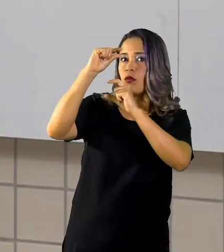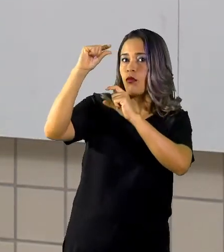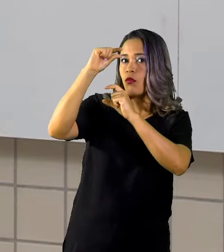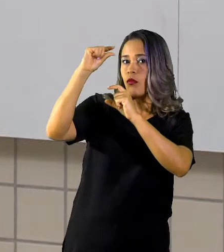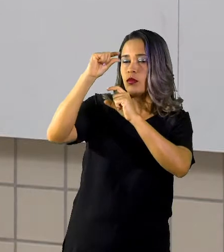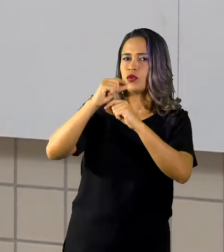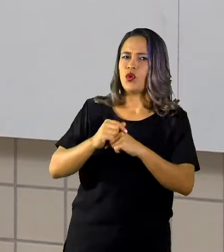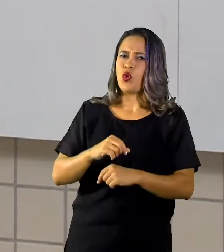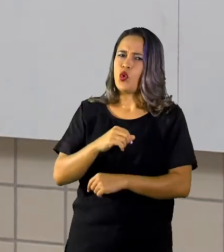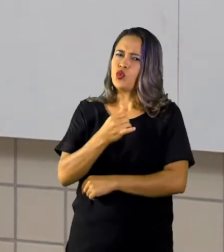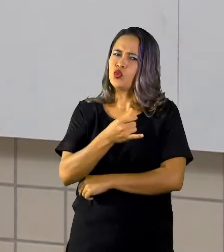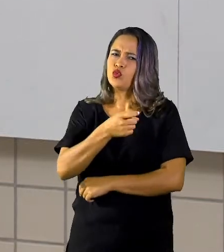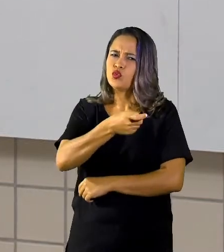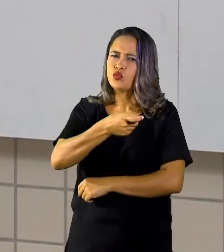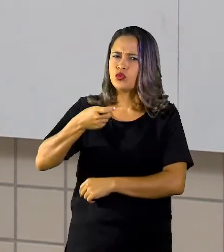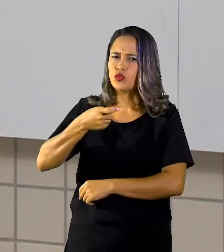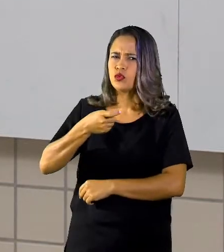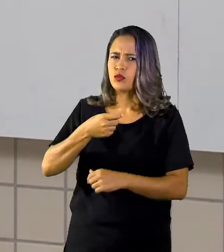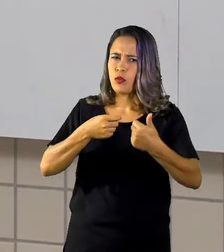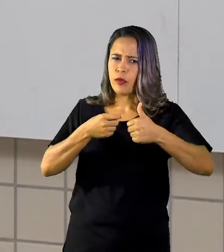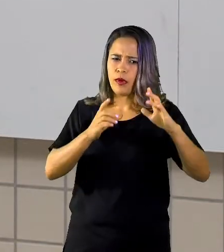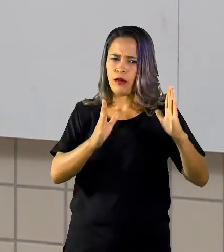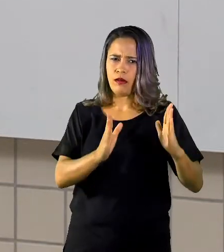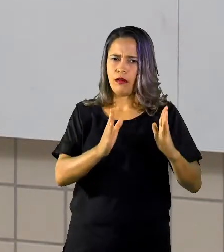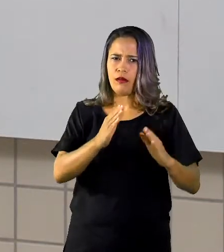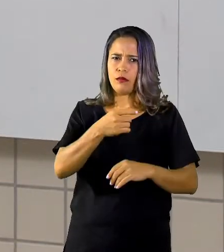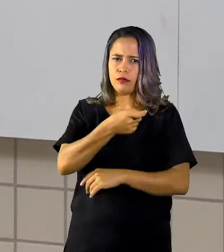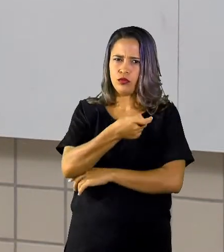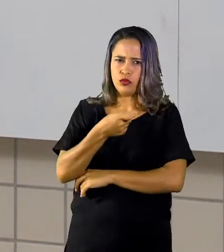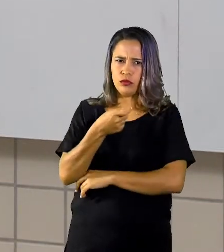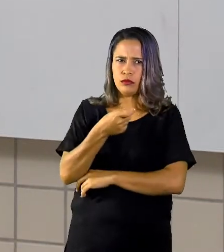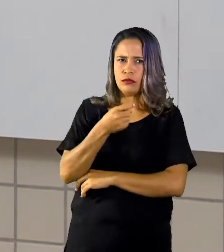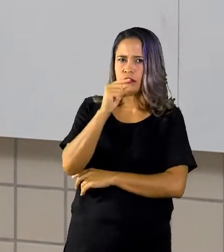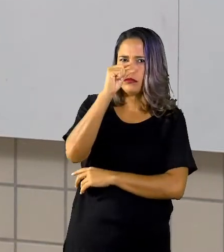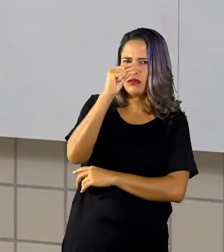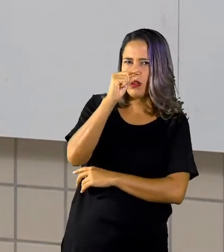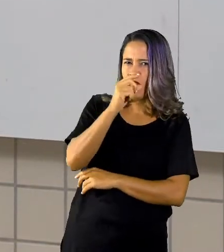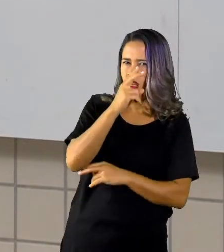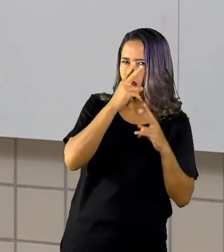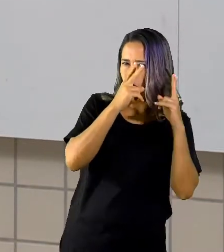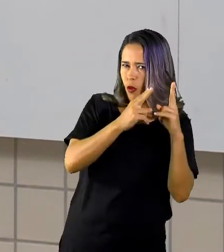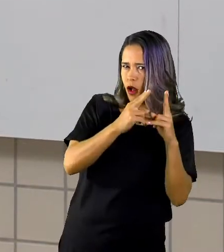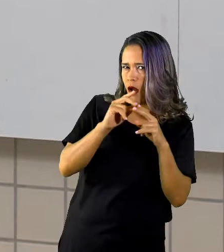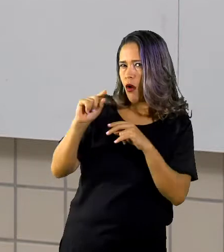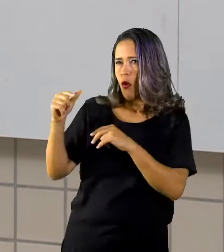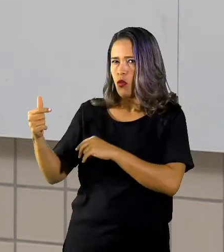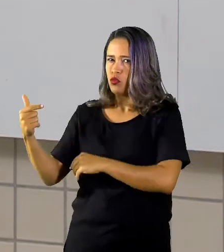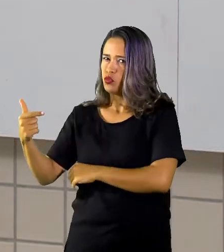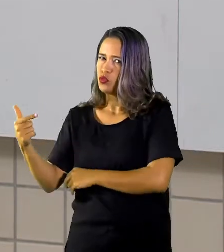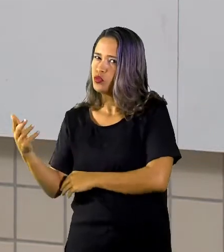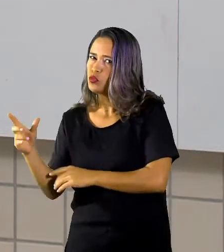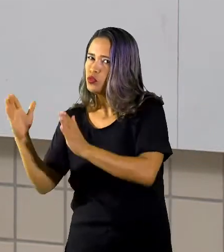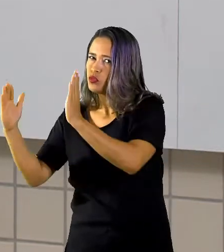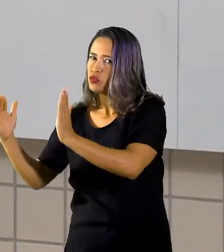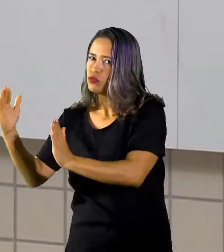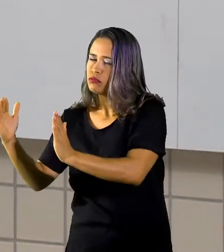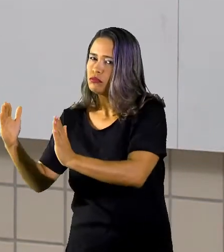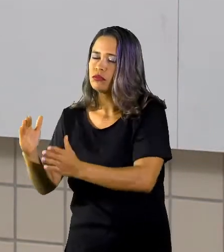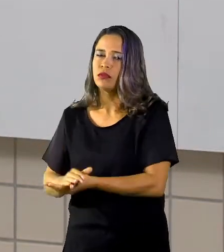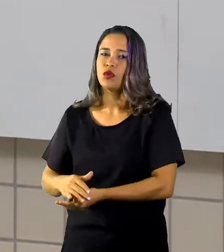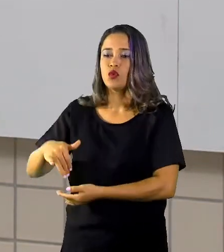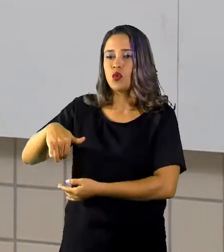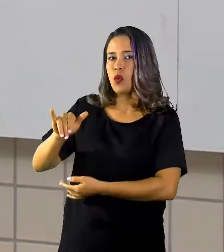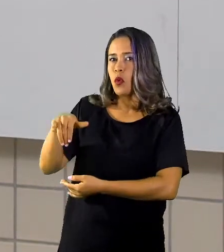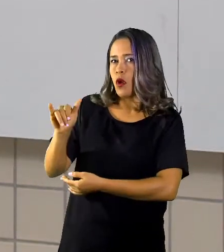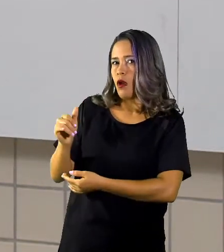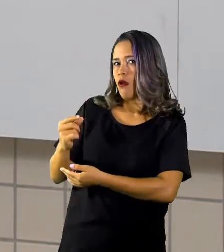do x no primeiro monômio é o mesmo expoente do x no segundo monômio? O expoente do y no segundo